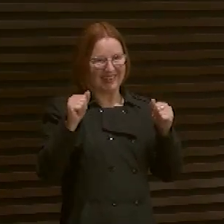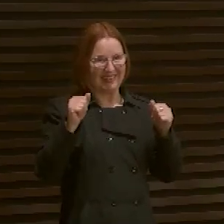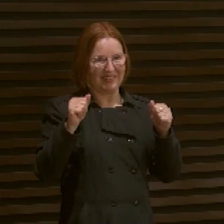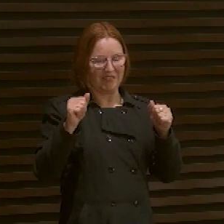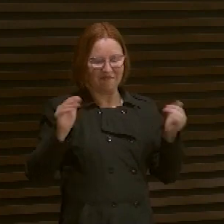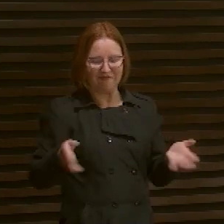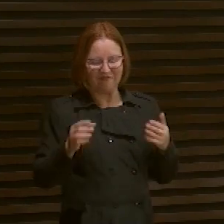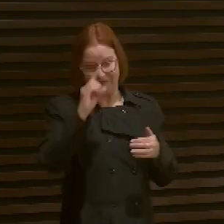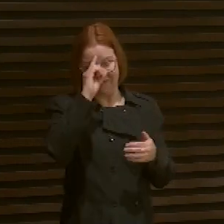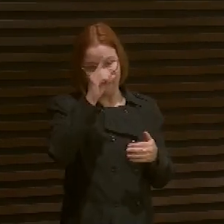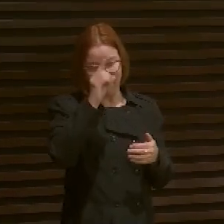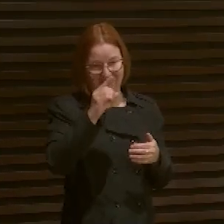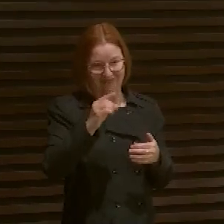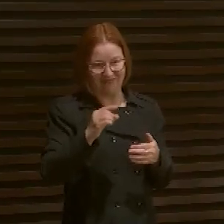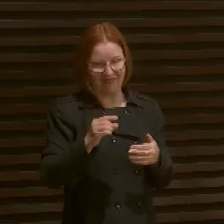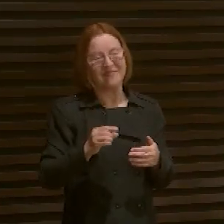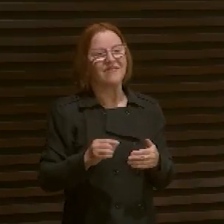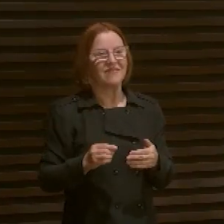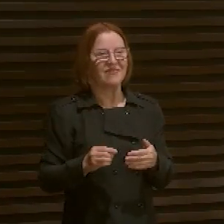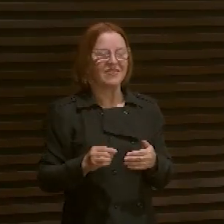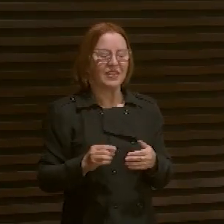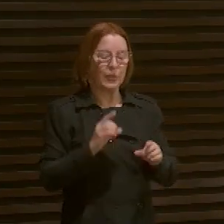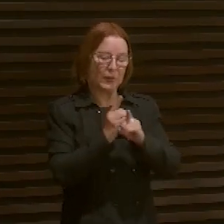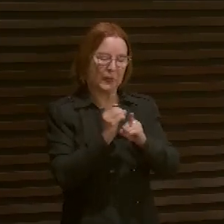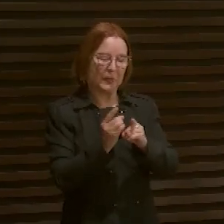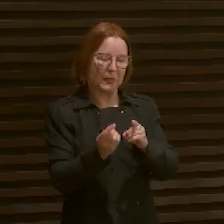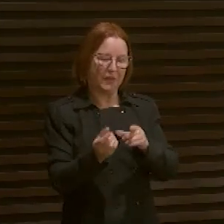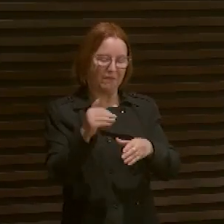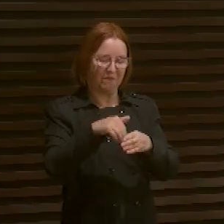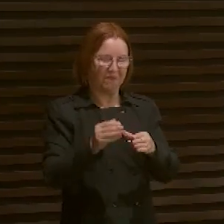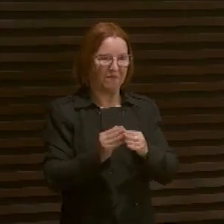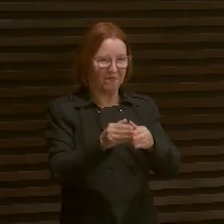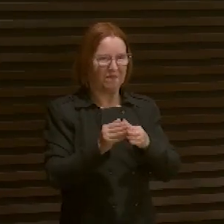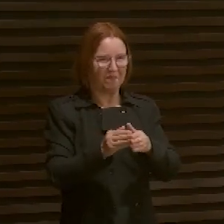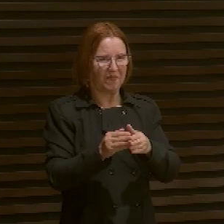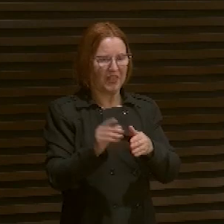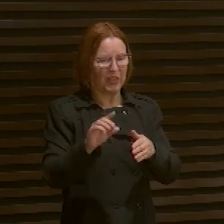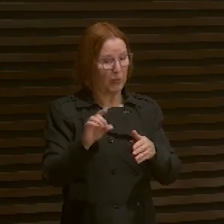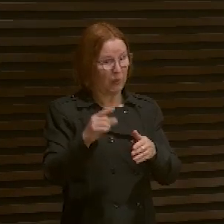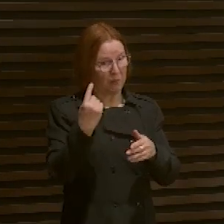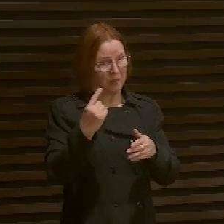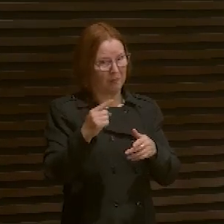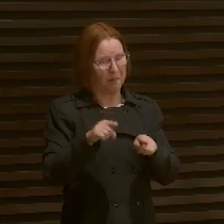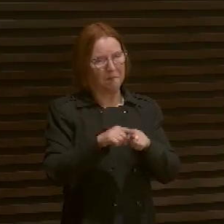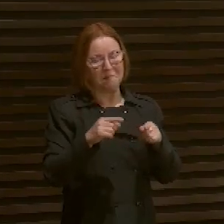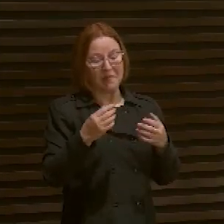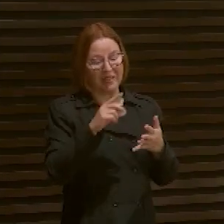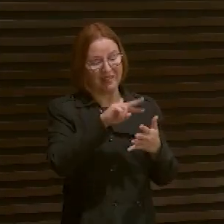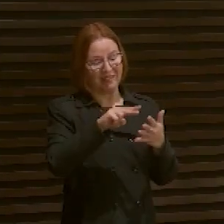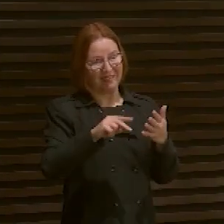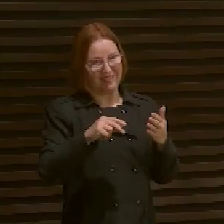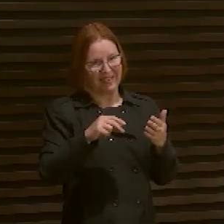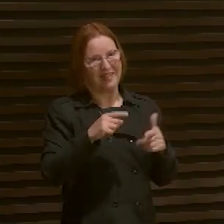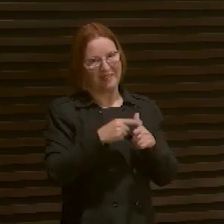compeliu Pedro a passar, não apenas por essa aqui, mas por muitas outras provações. Por isso, meus irmãos, tende por motivo de toda